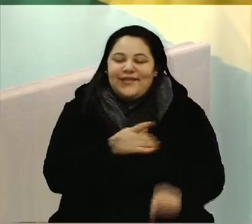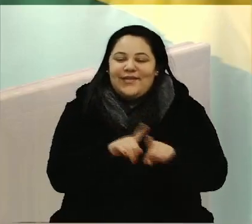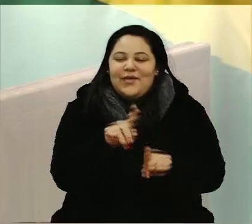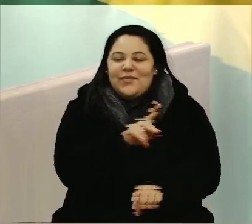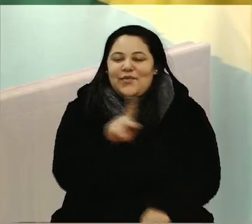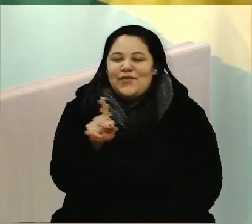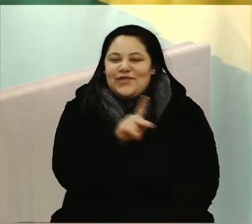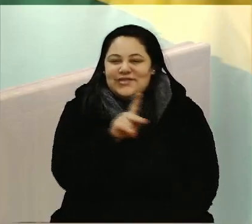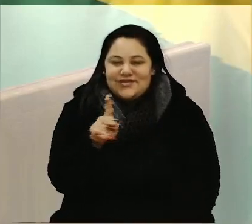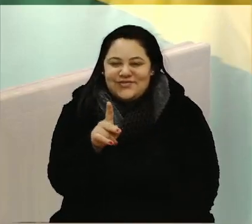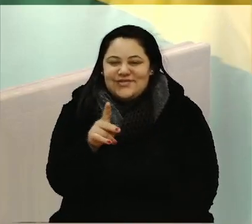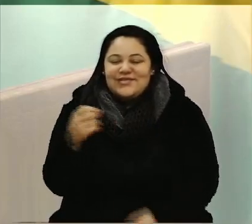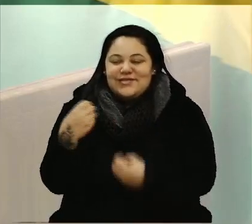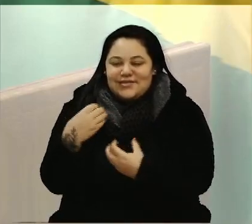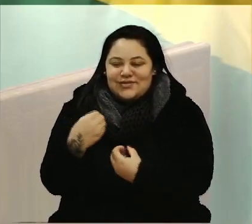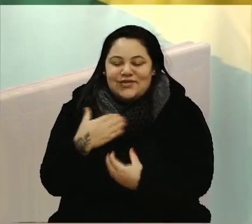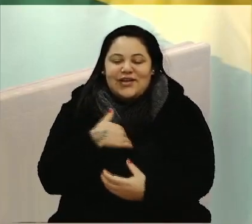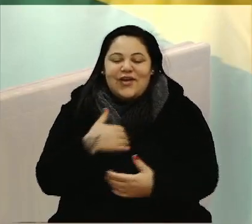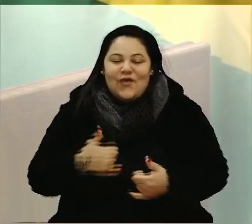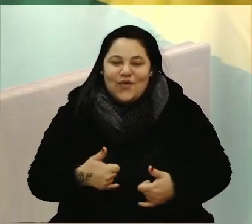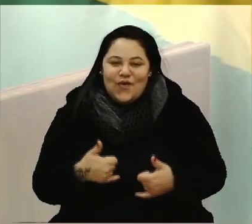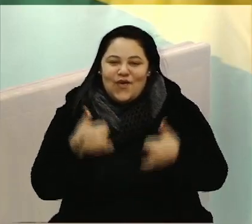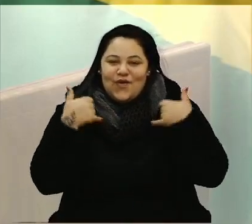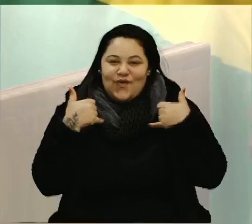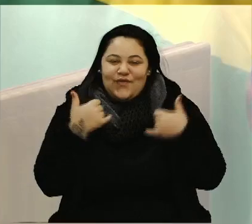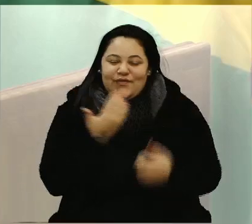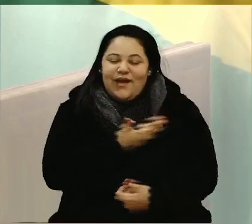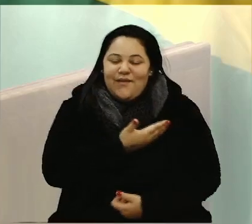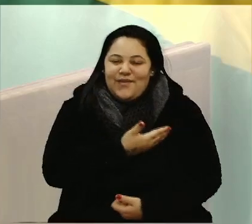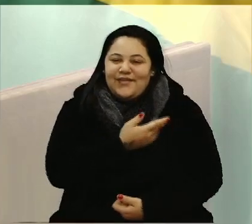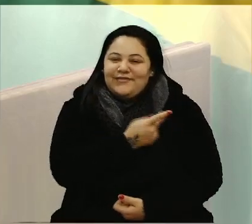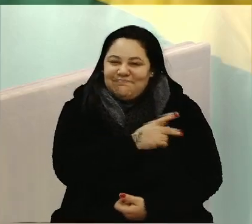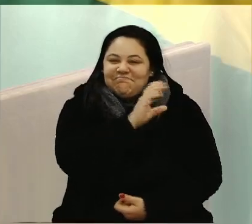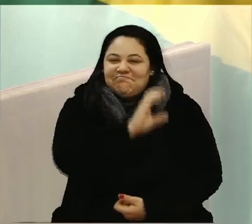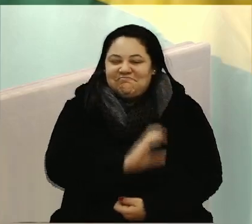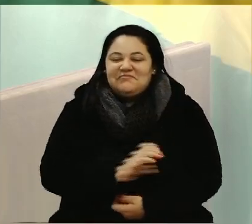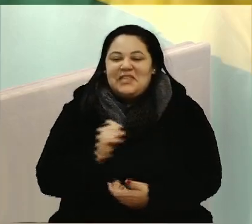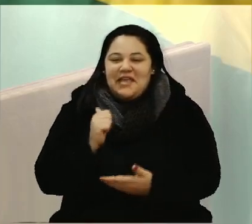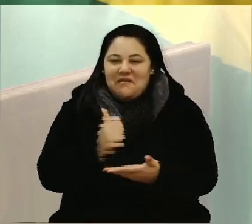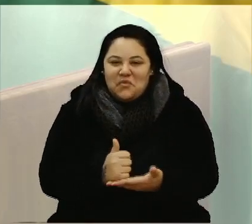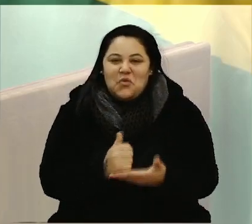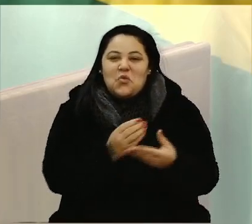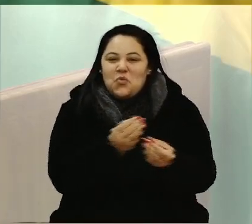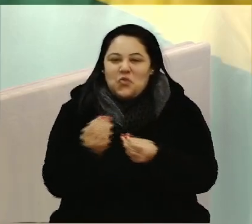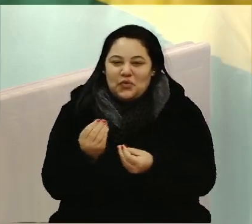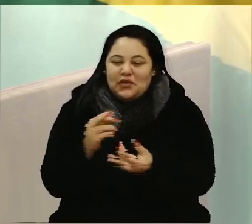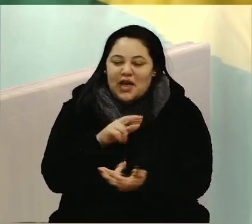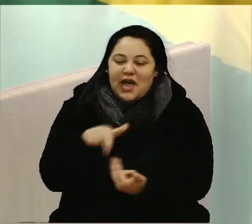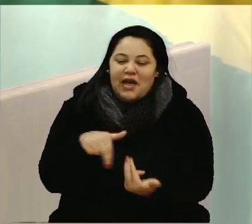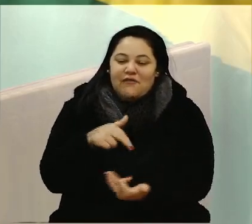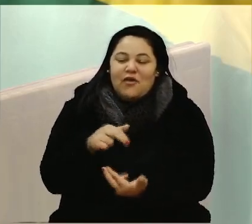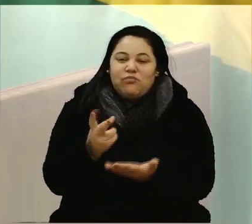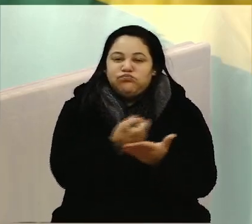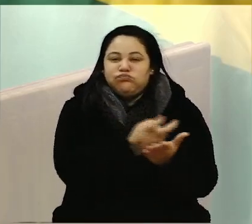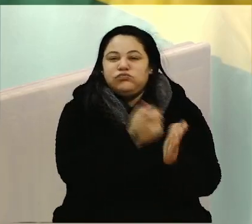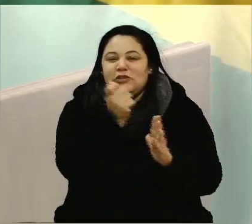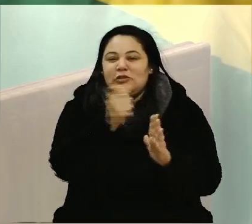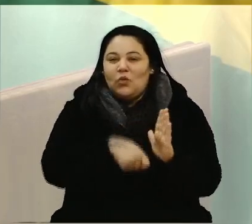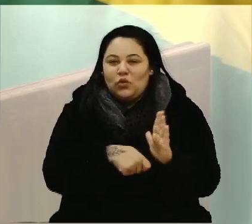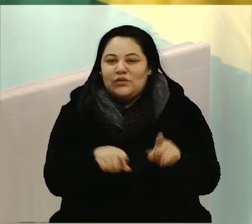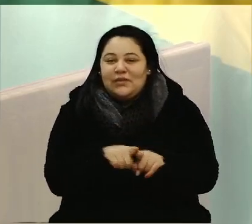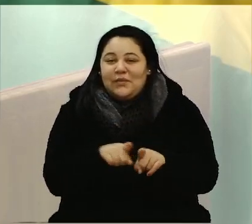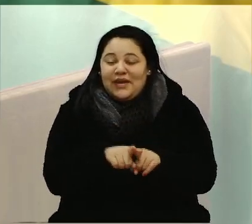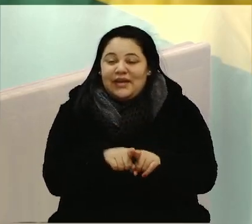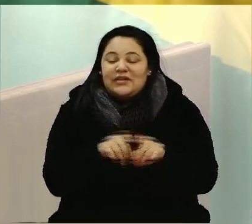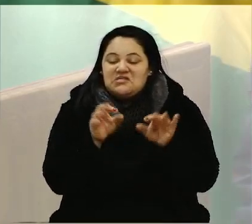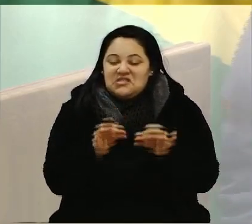me orgulho de ser amigo desse cidadão que contribuiu para a reforma tributária e que com certeza vai